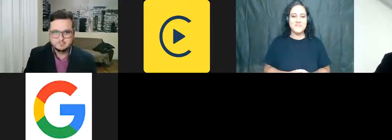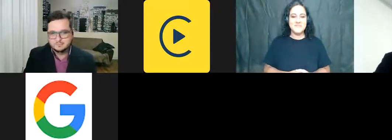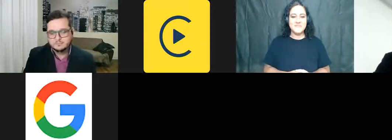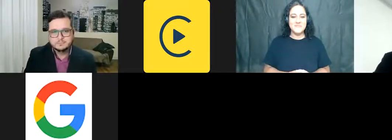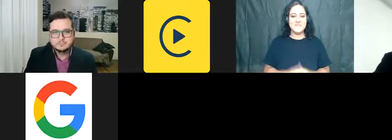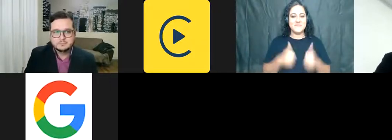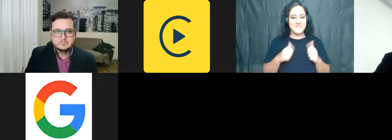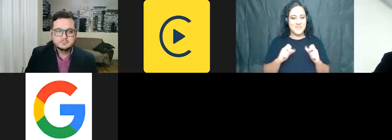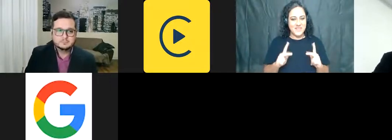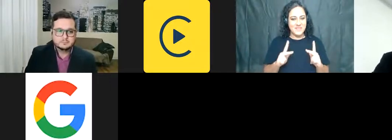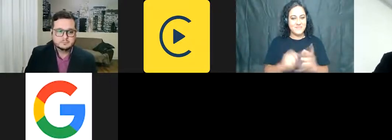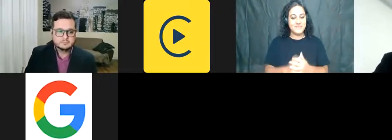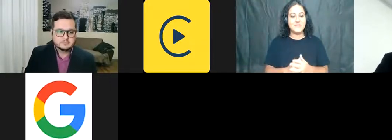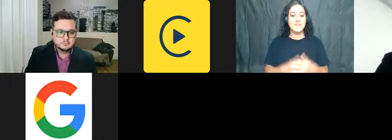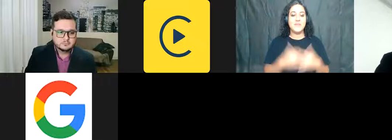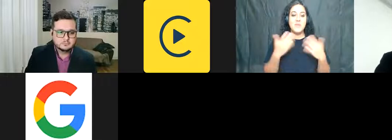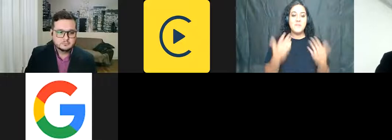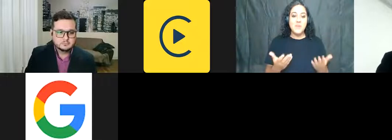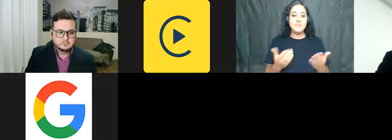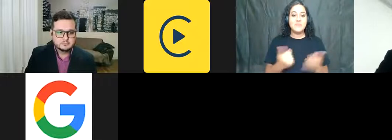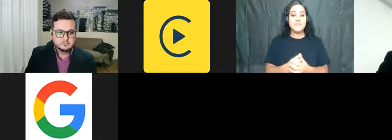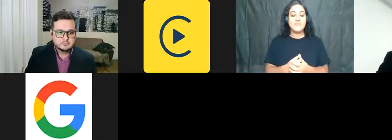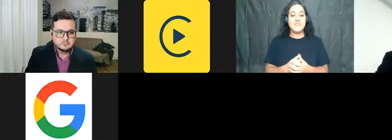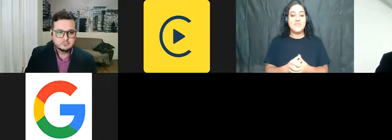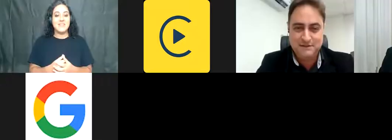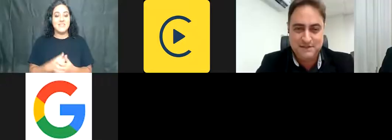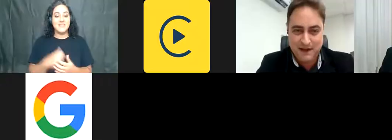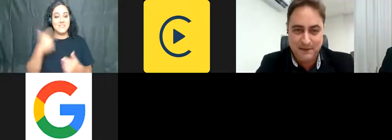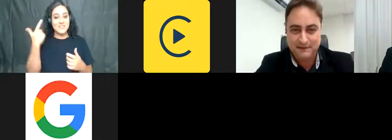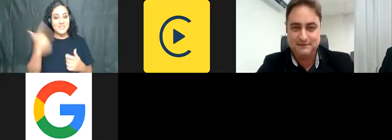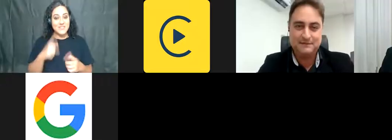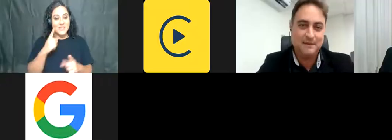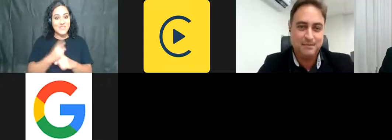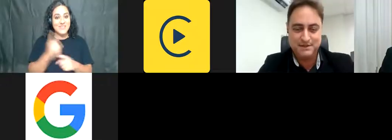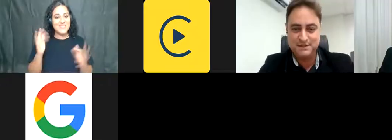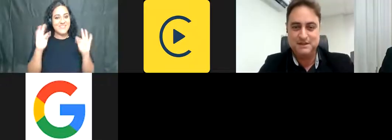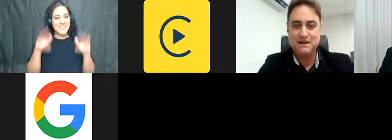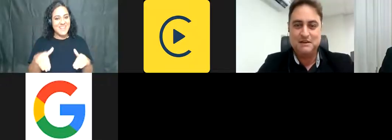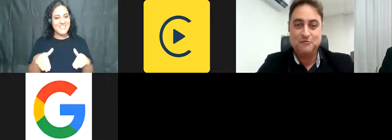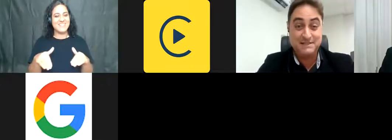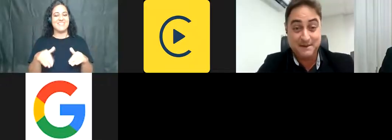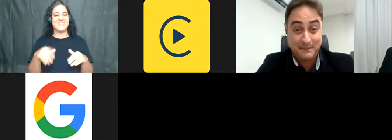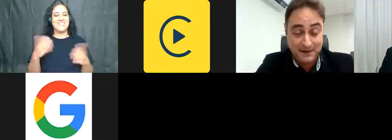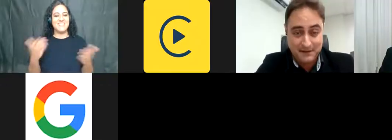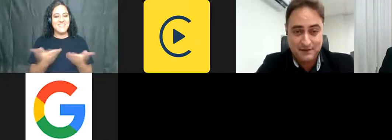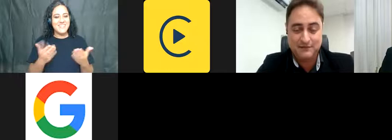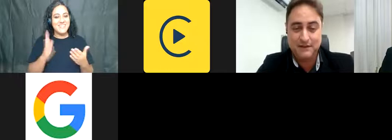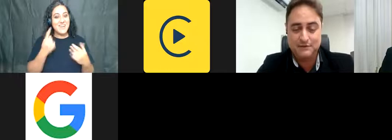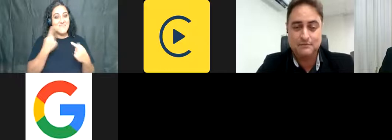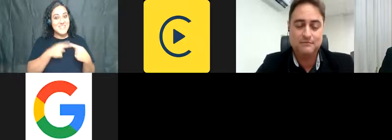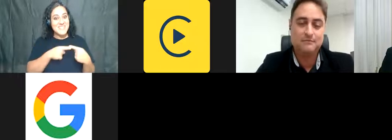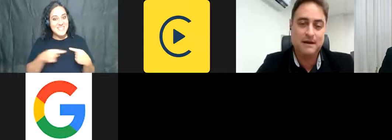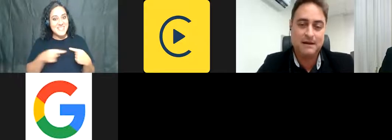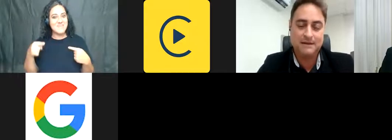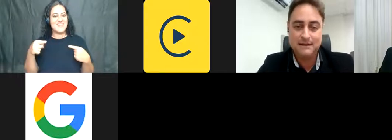Ok. Bom, pessoal, mais uma vez aqui no encerramento, depois de uma semana de